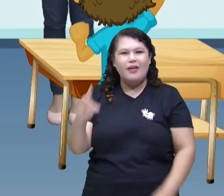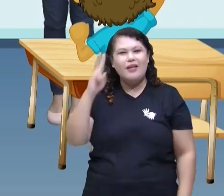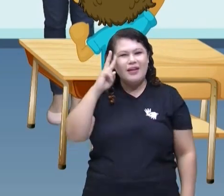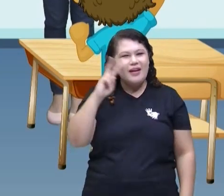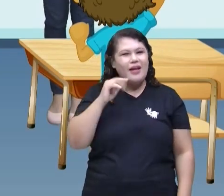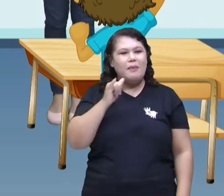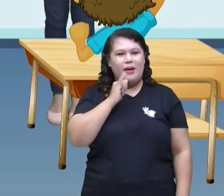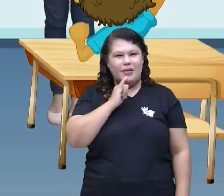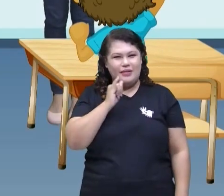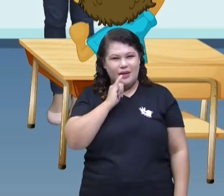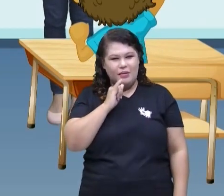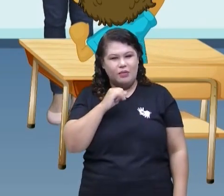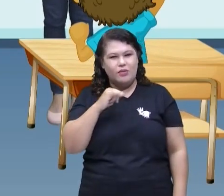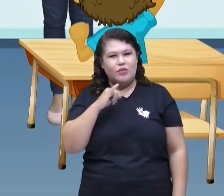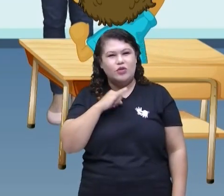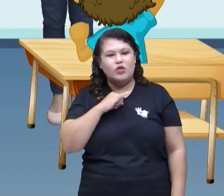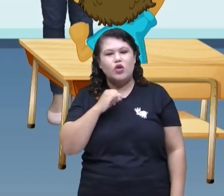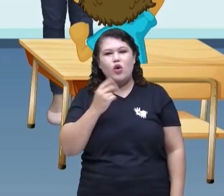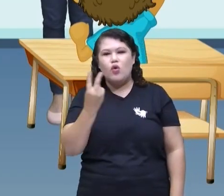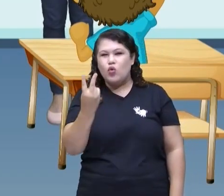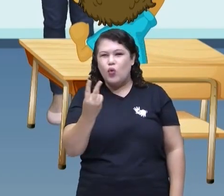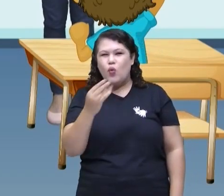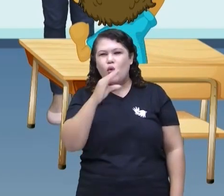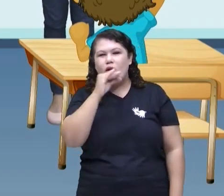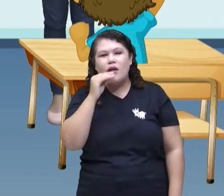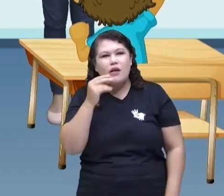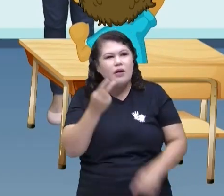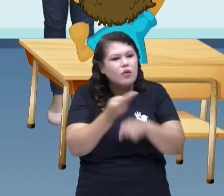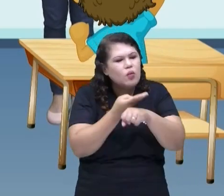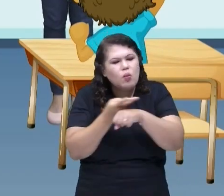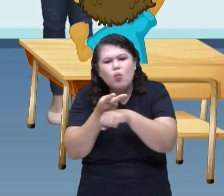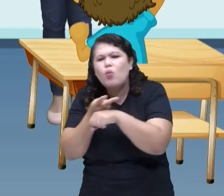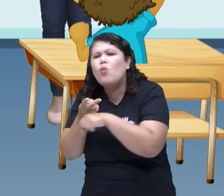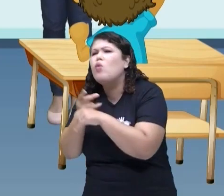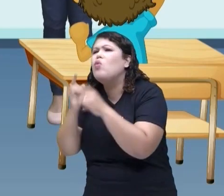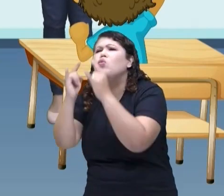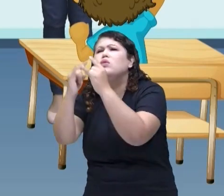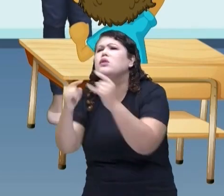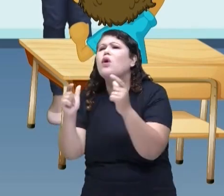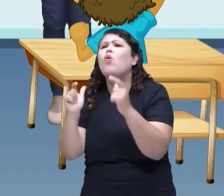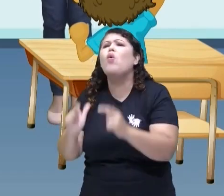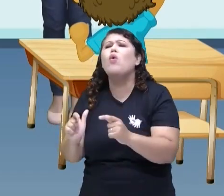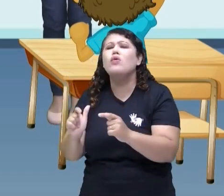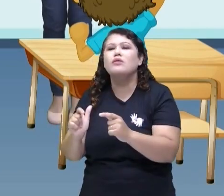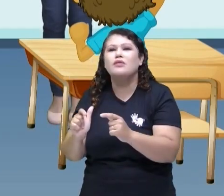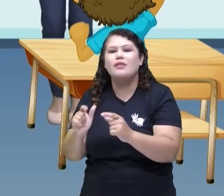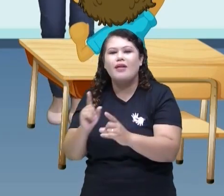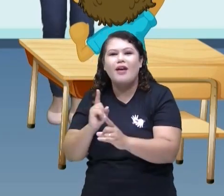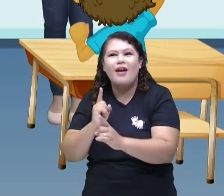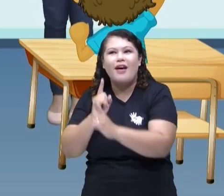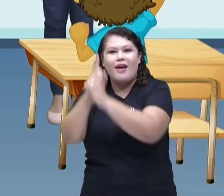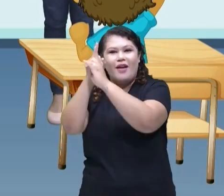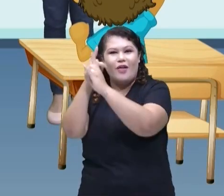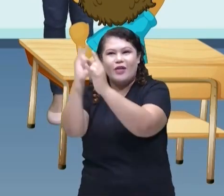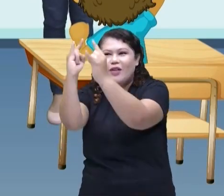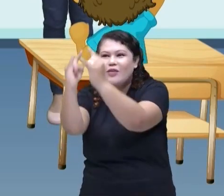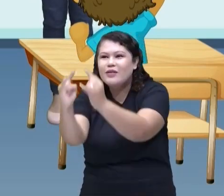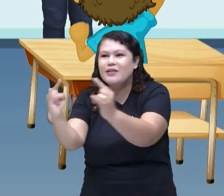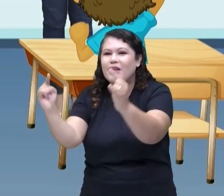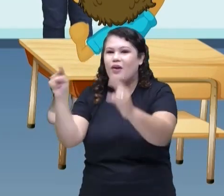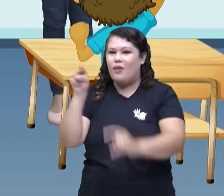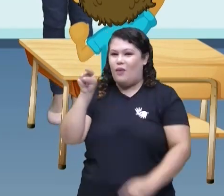exemplo? Que tinham dois menininhos querendo descobrir onde estava o circo e quando eles descobriram, eles